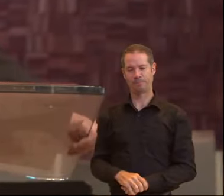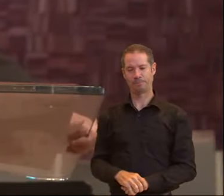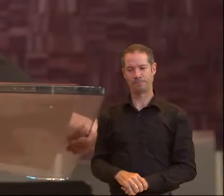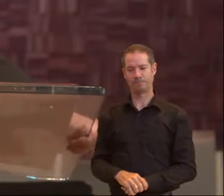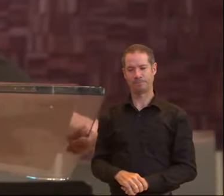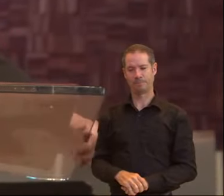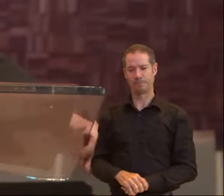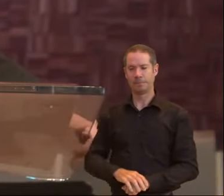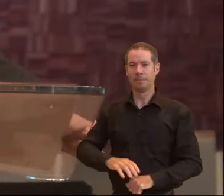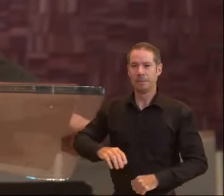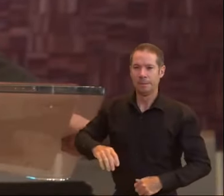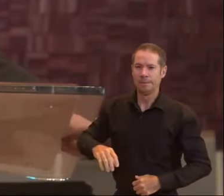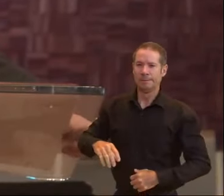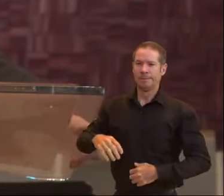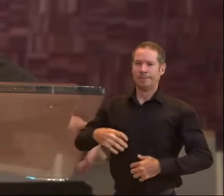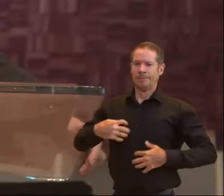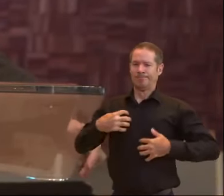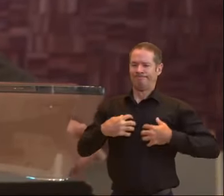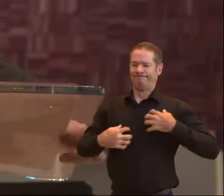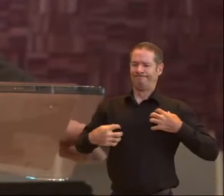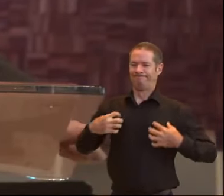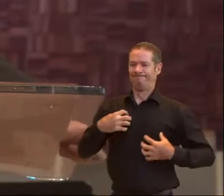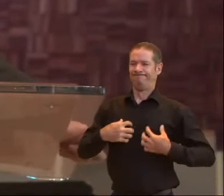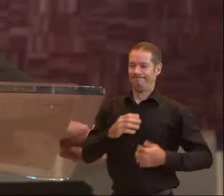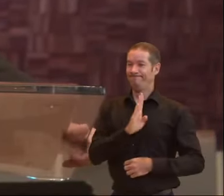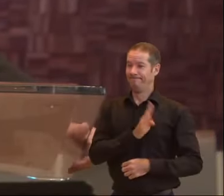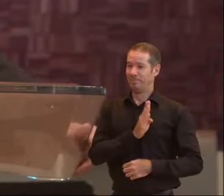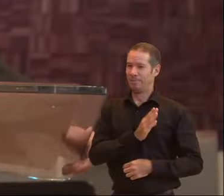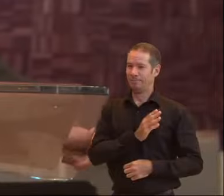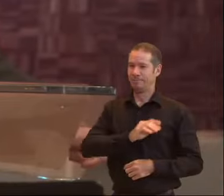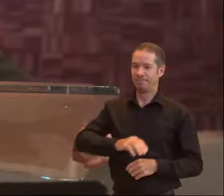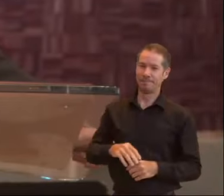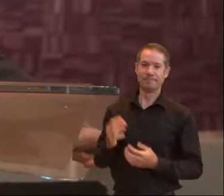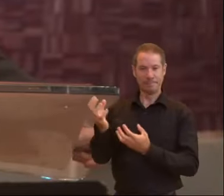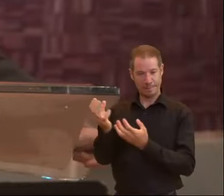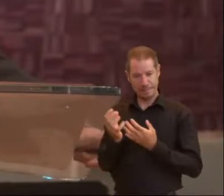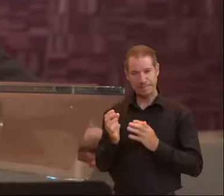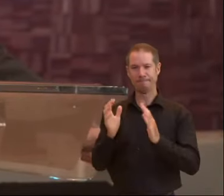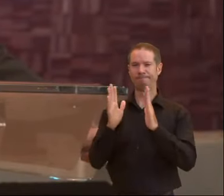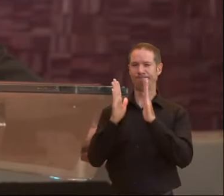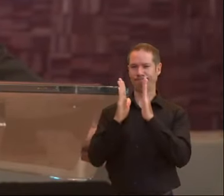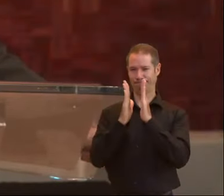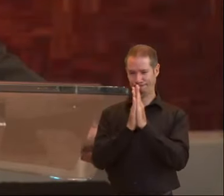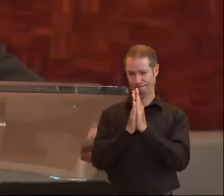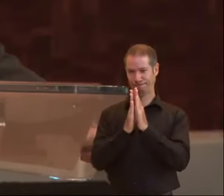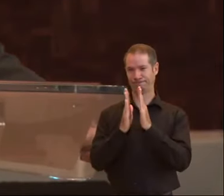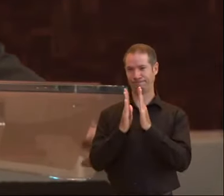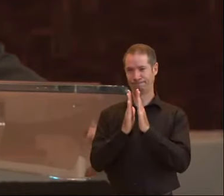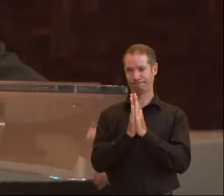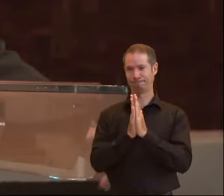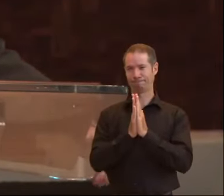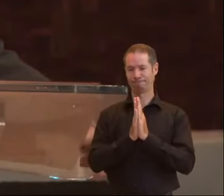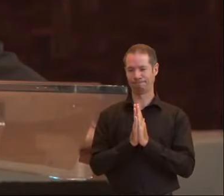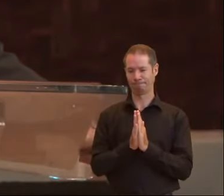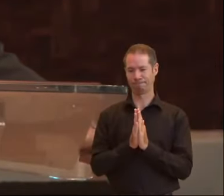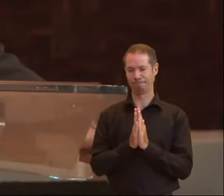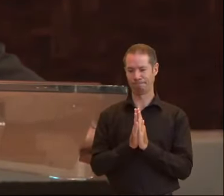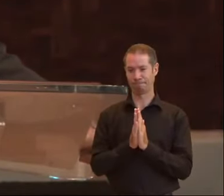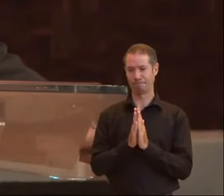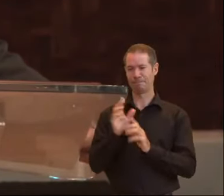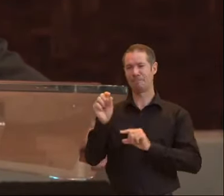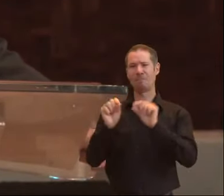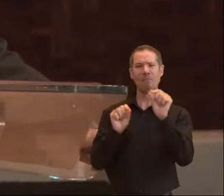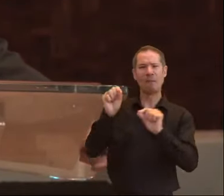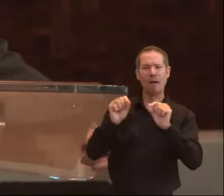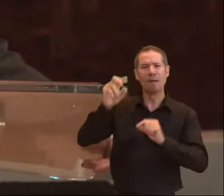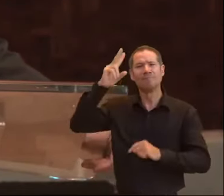isso mexe com o coração da gente. Eu queria que você abaixasse a sua cabeça neste momento. De quem você